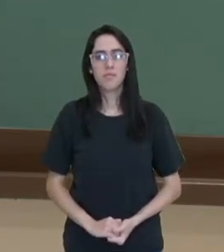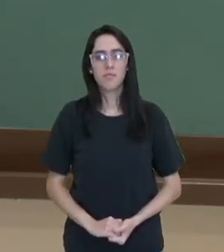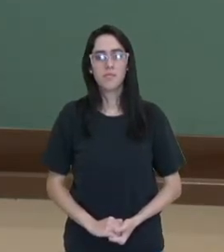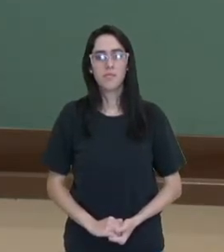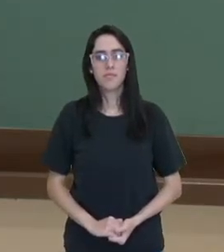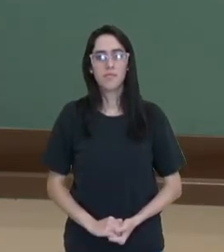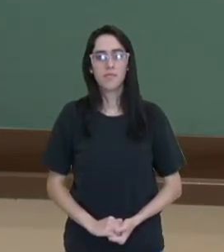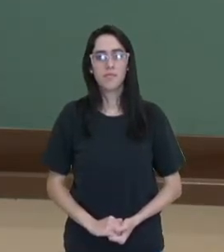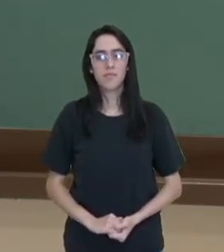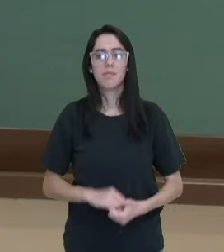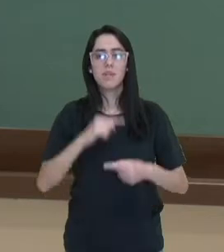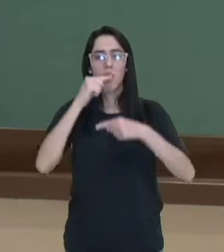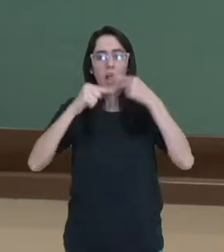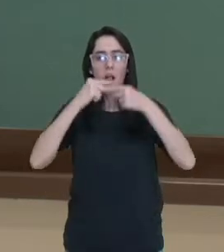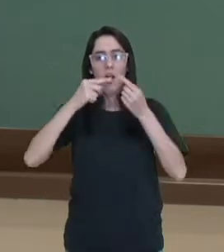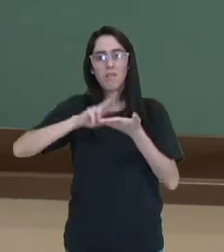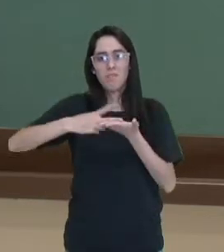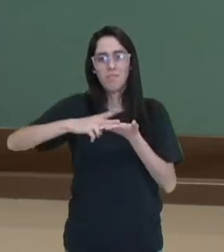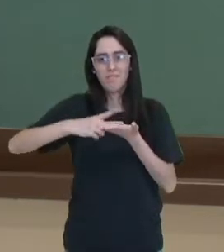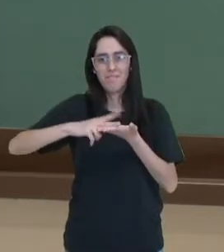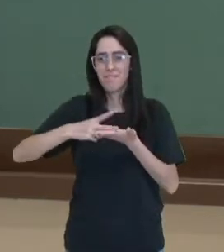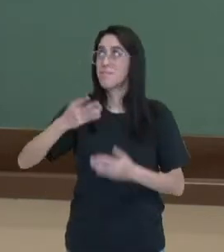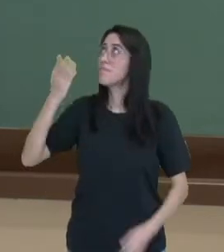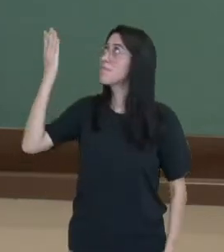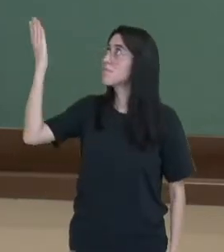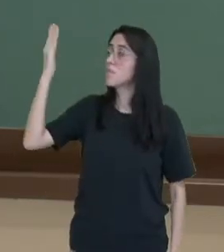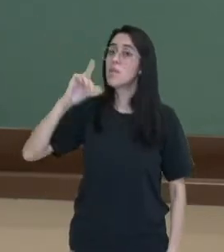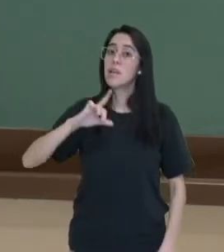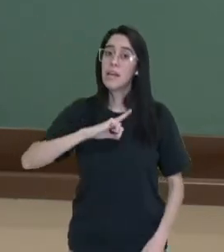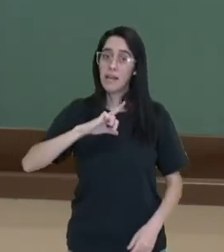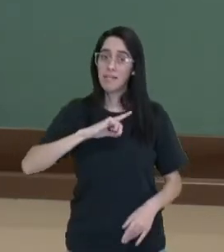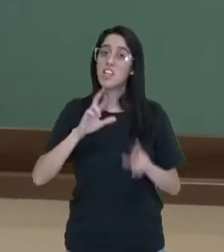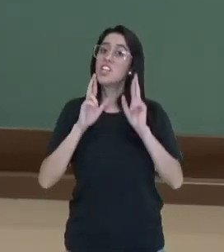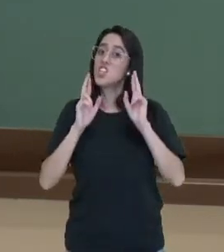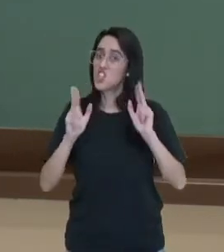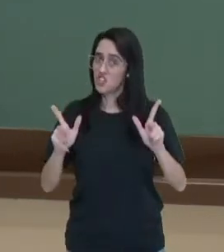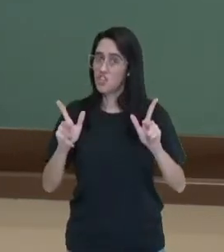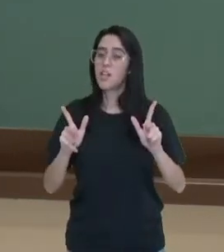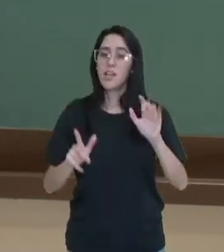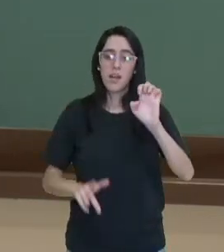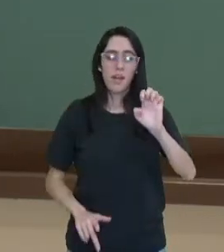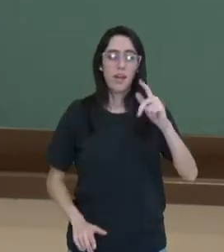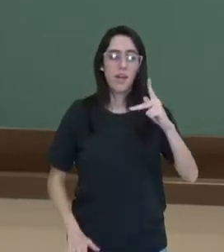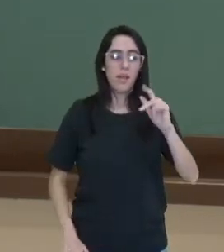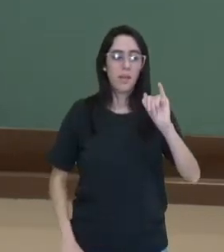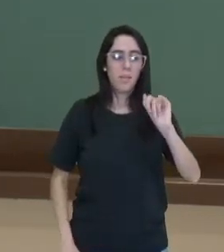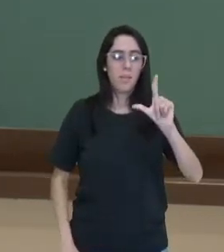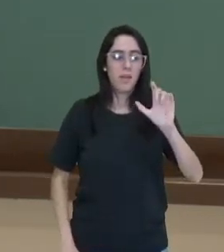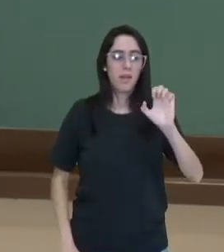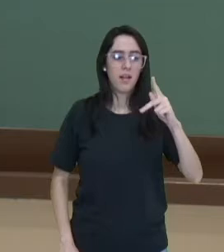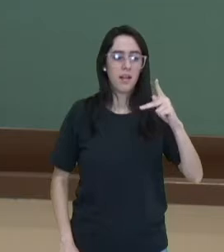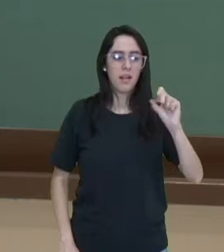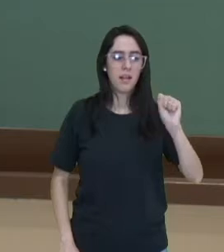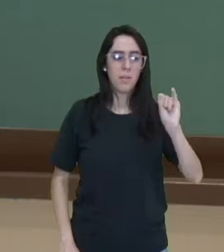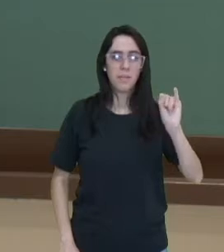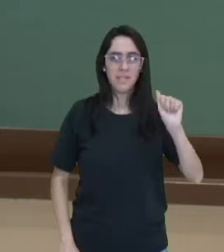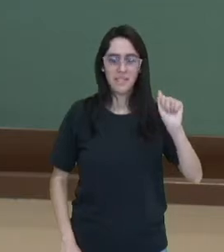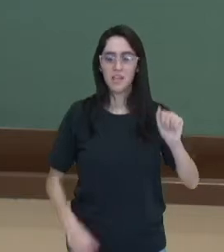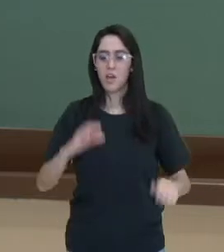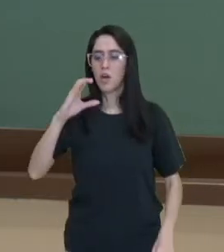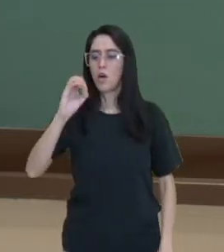Ataques epiléticos ou convulsão. Existe uma diferença entre ataques epiléticos ou convulsão. Convulsão é o nome